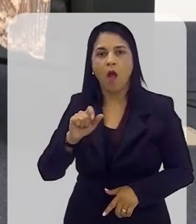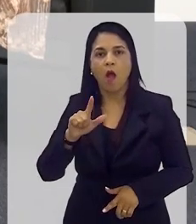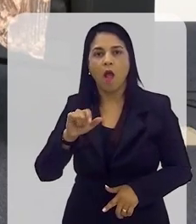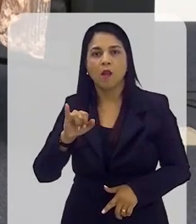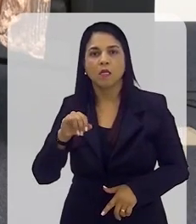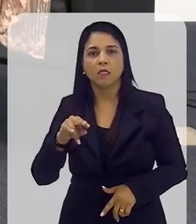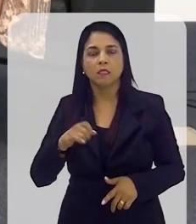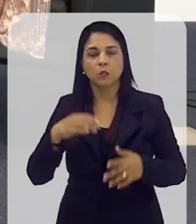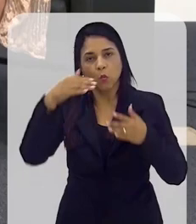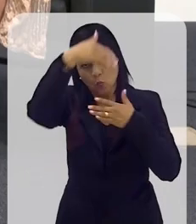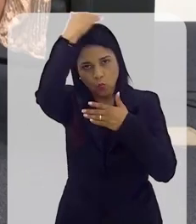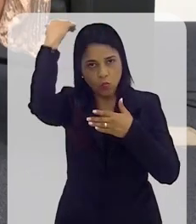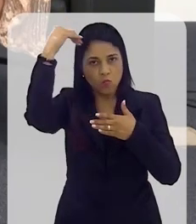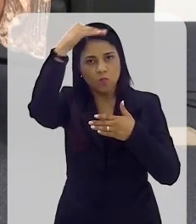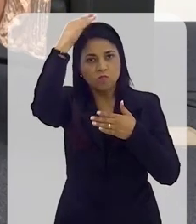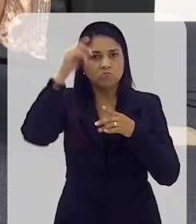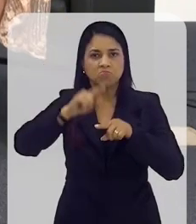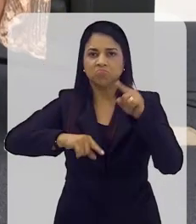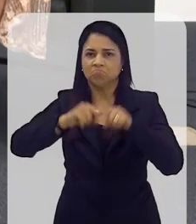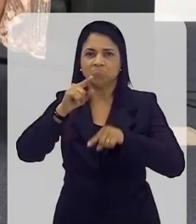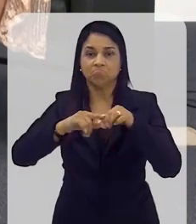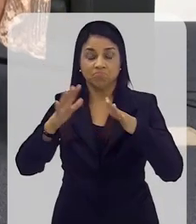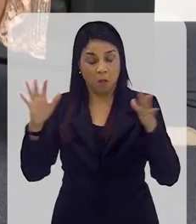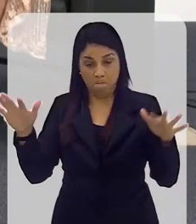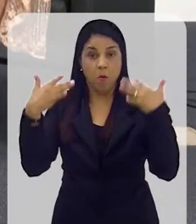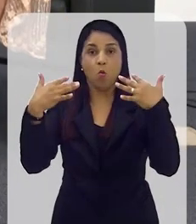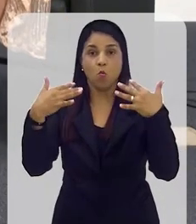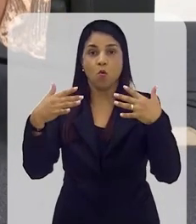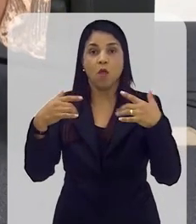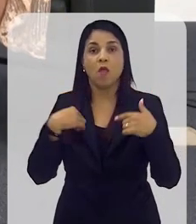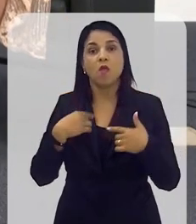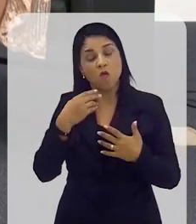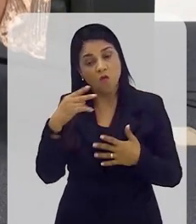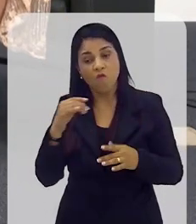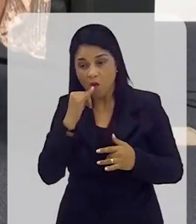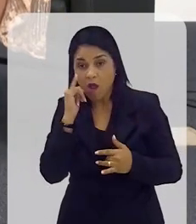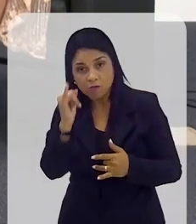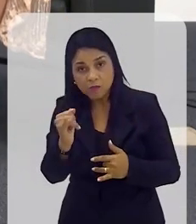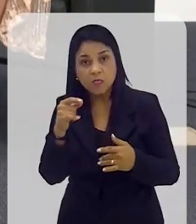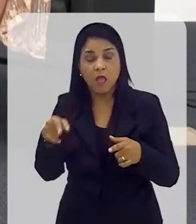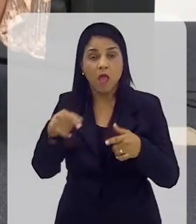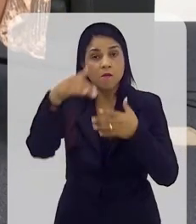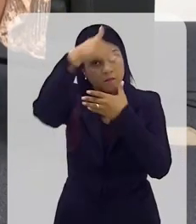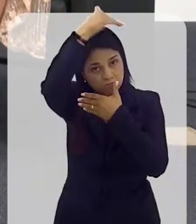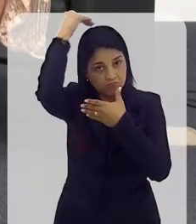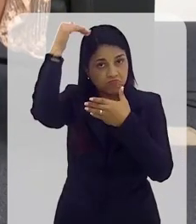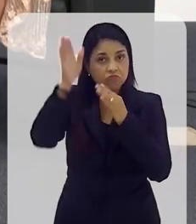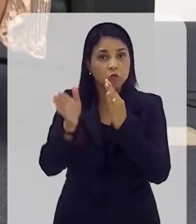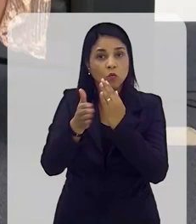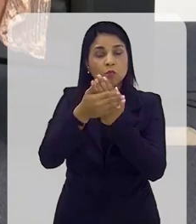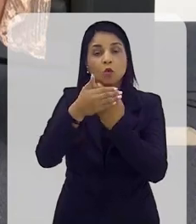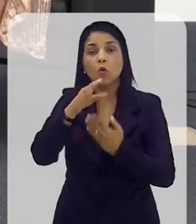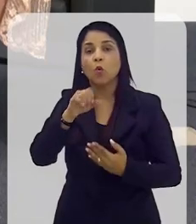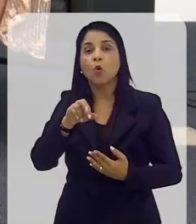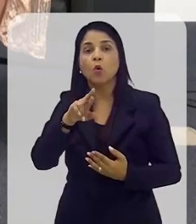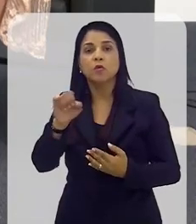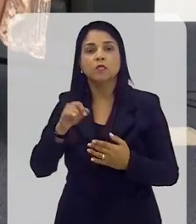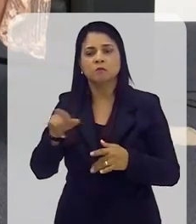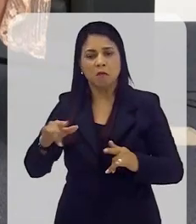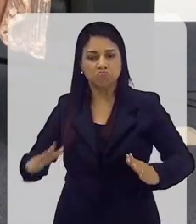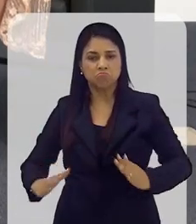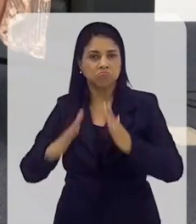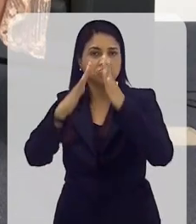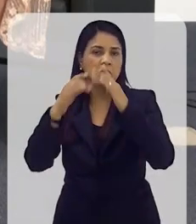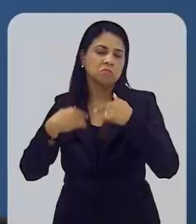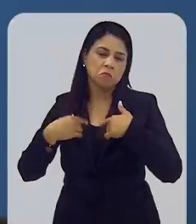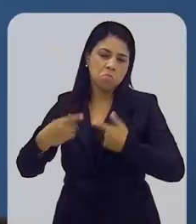acessórios extravagantes. E eu fui responder que o turbante era para tapar o ori, que era um instrumento de ancestralidade. Ele falou assim, você pode usar no teu terreiro, na sua